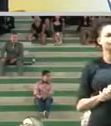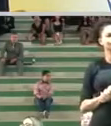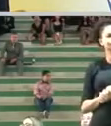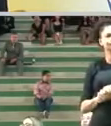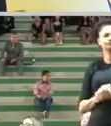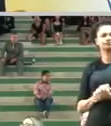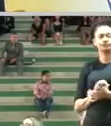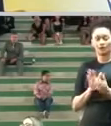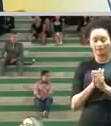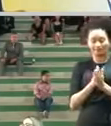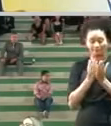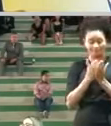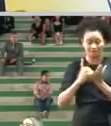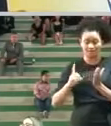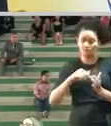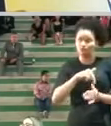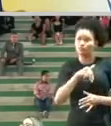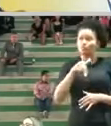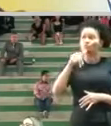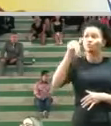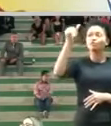Quando a Bíblia diz que subiram,